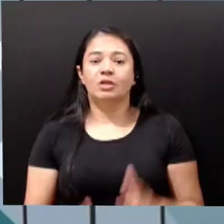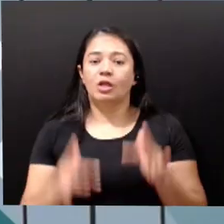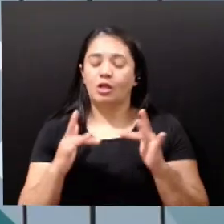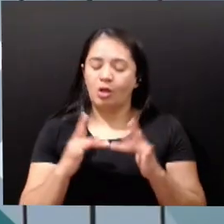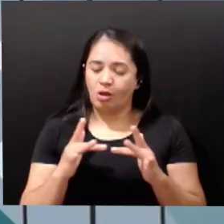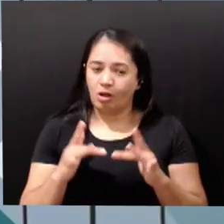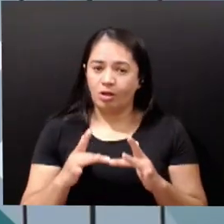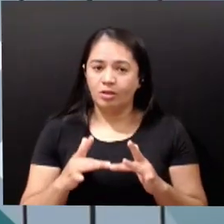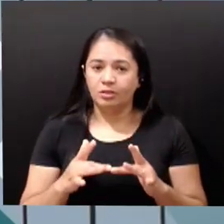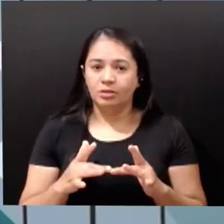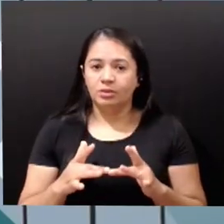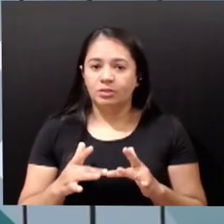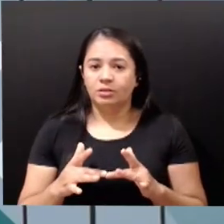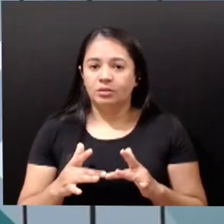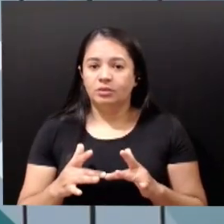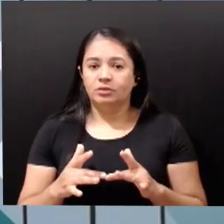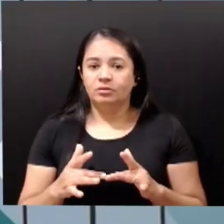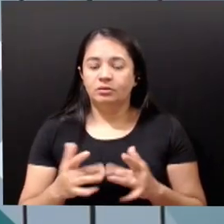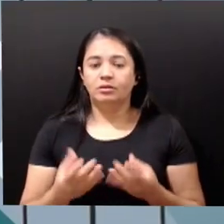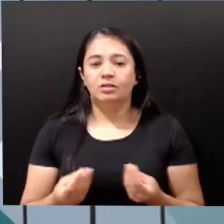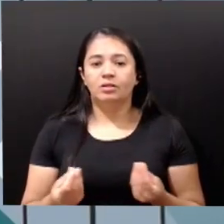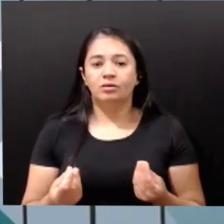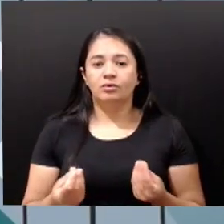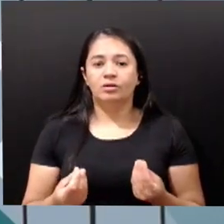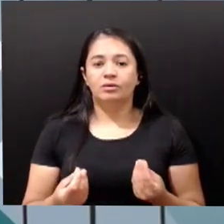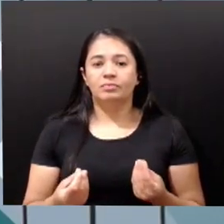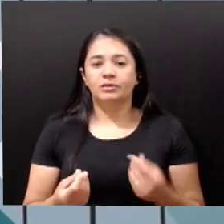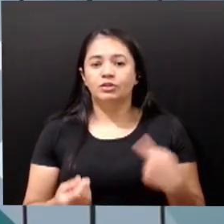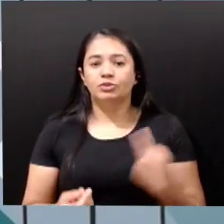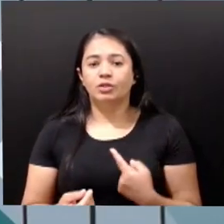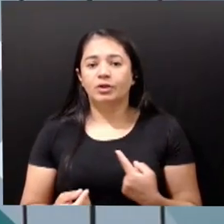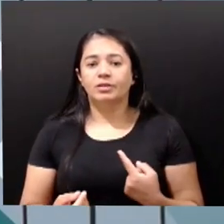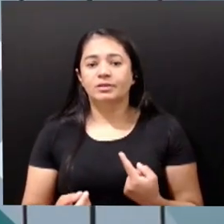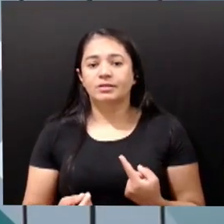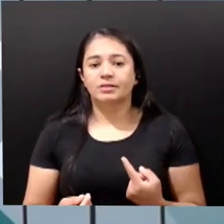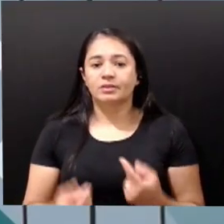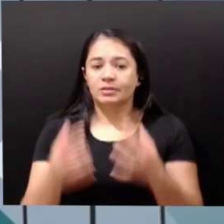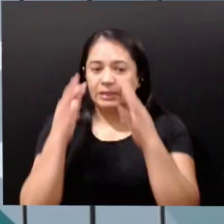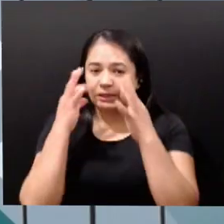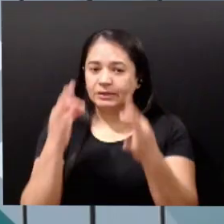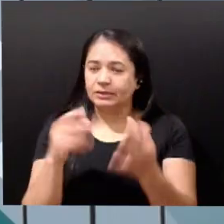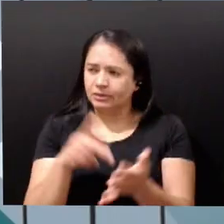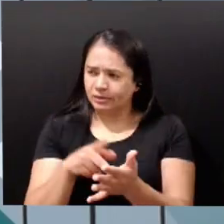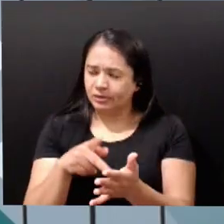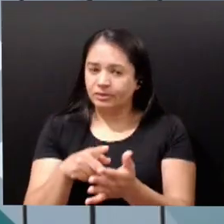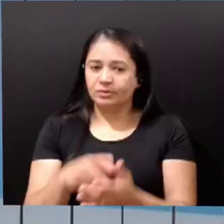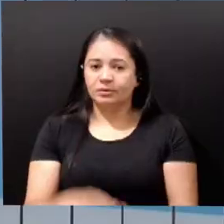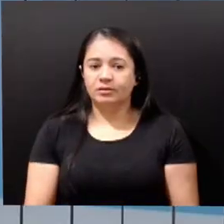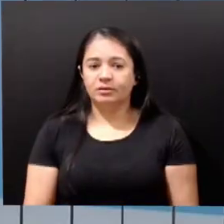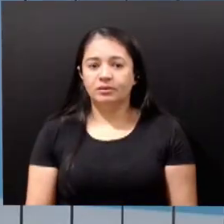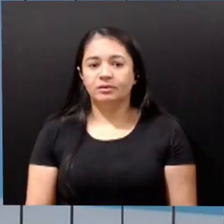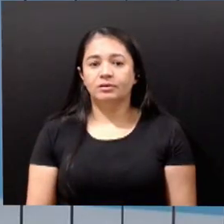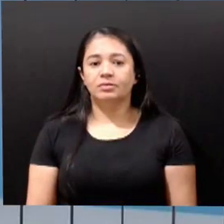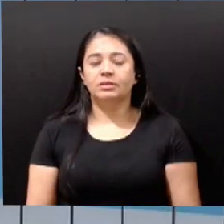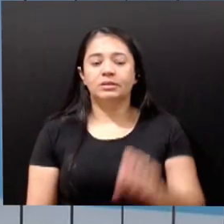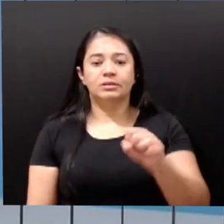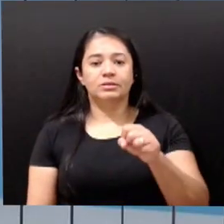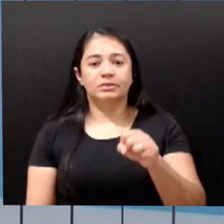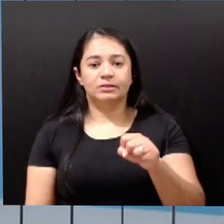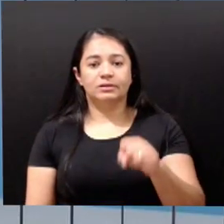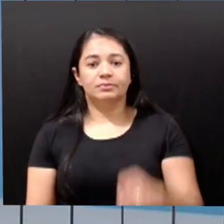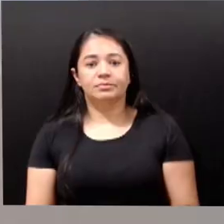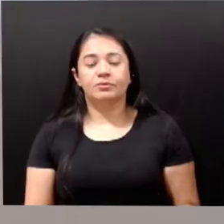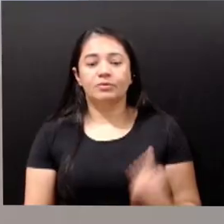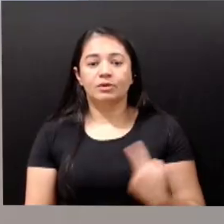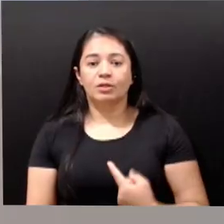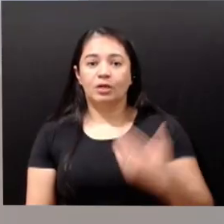ter contato, né? Então é algo para a gente ficar realmente atento, é isso? Com